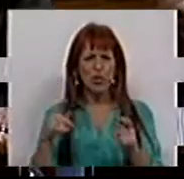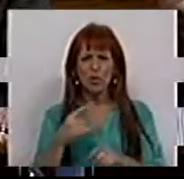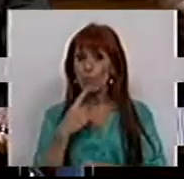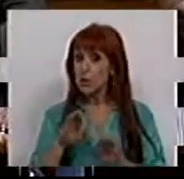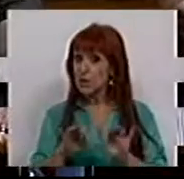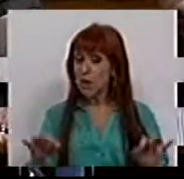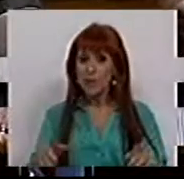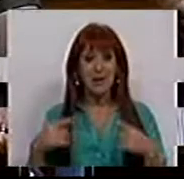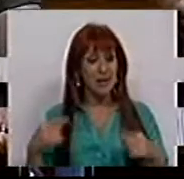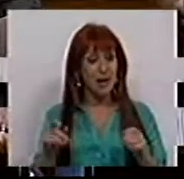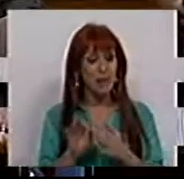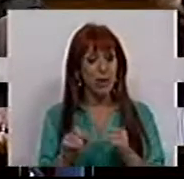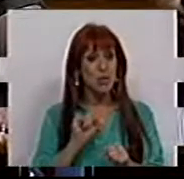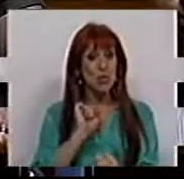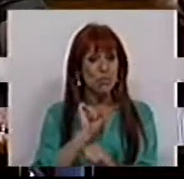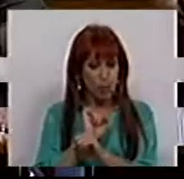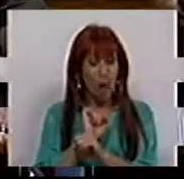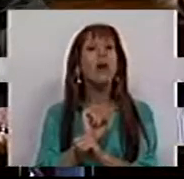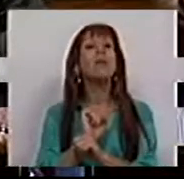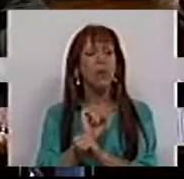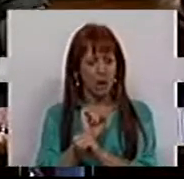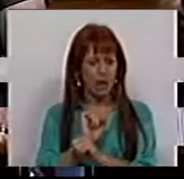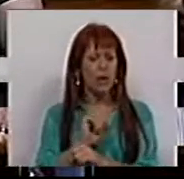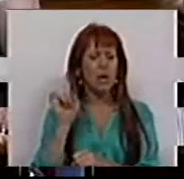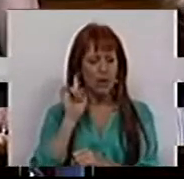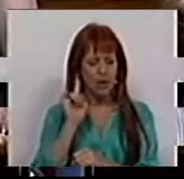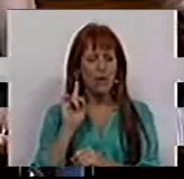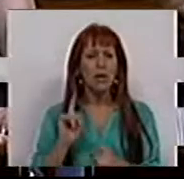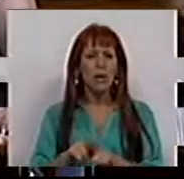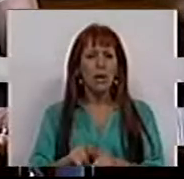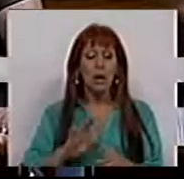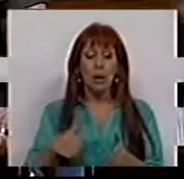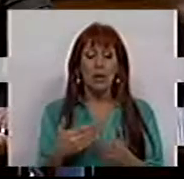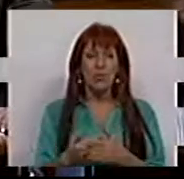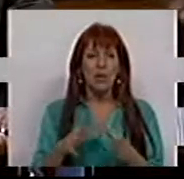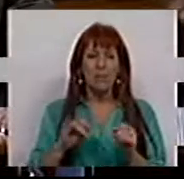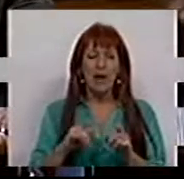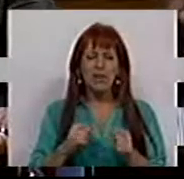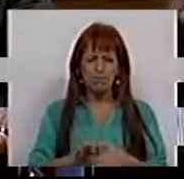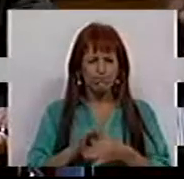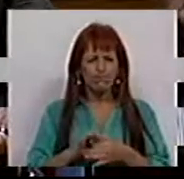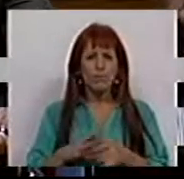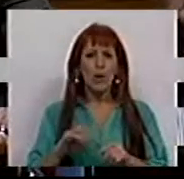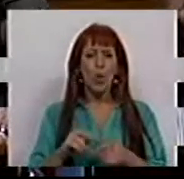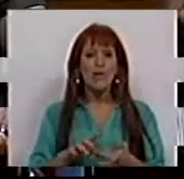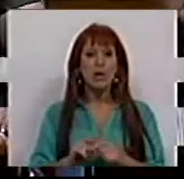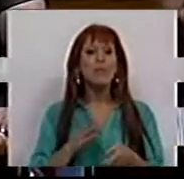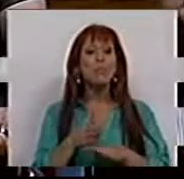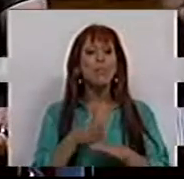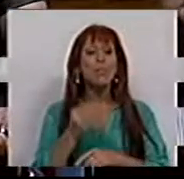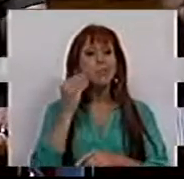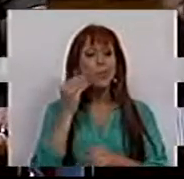discussão muito séria, tem sido um fator de bloqueio e que merece uma proposta mais consistente com as exigências de